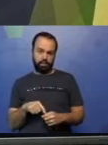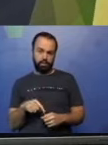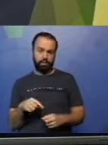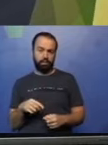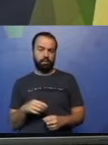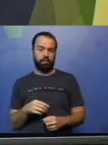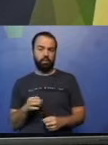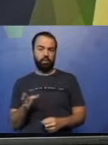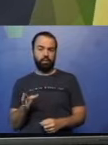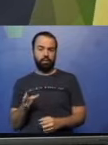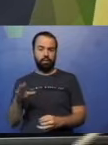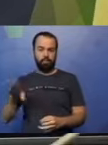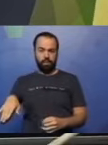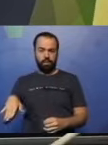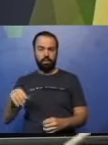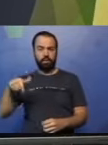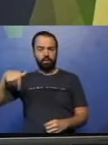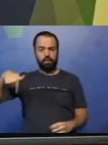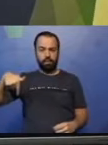menor que 7?